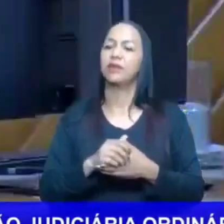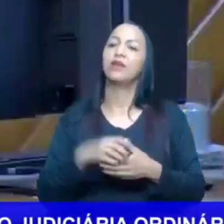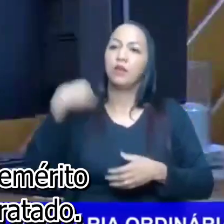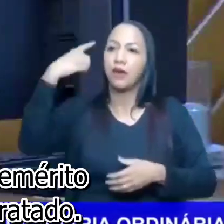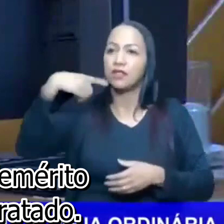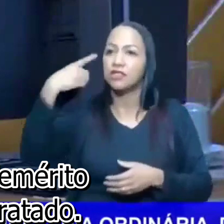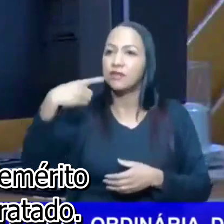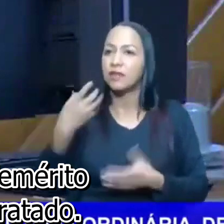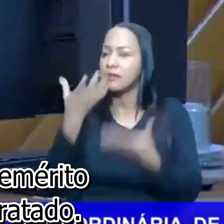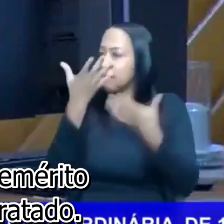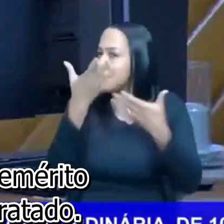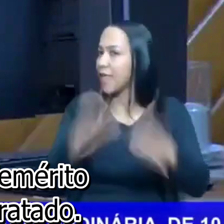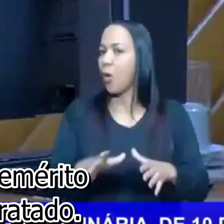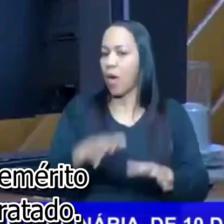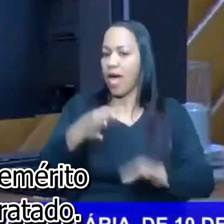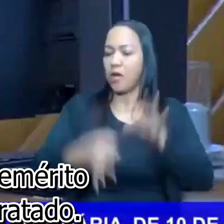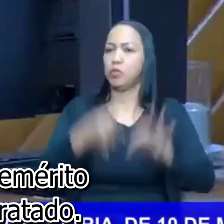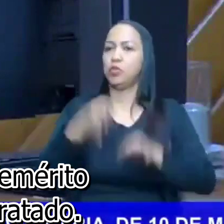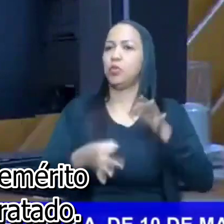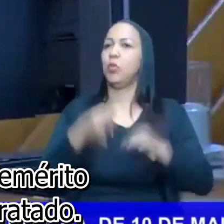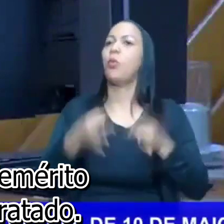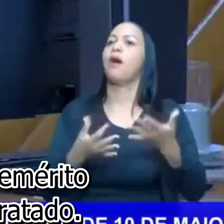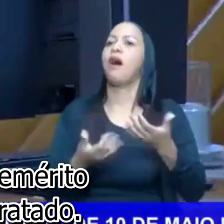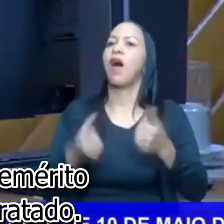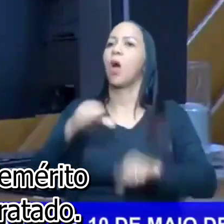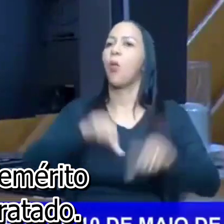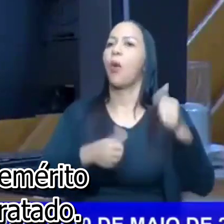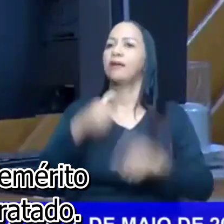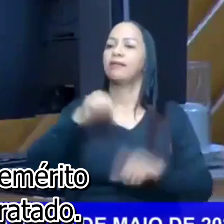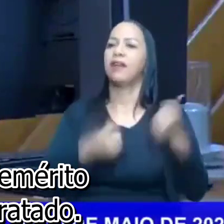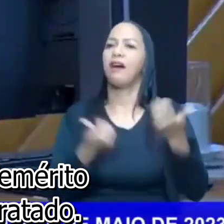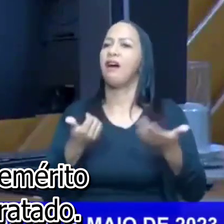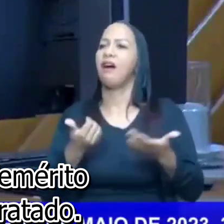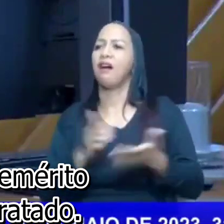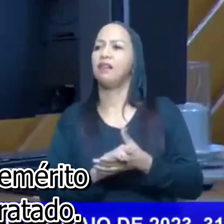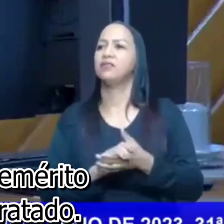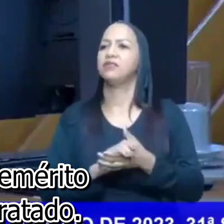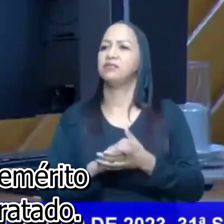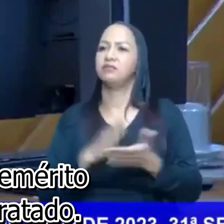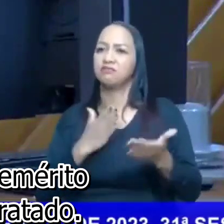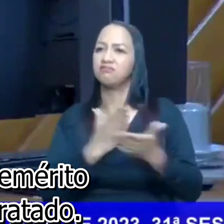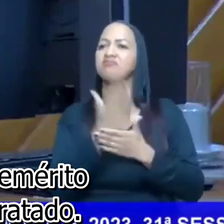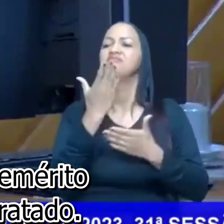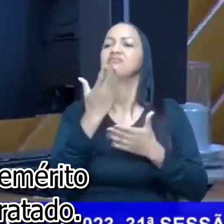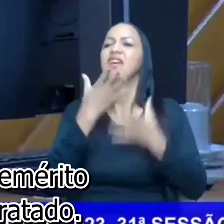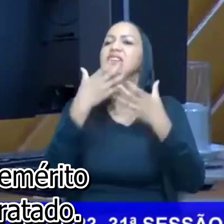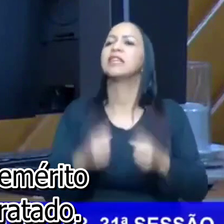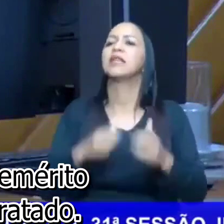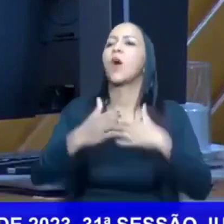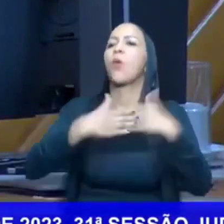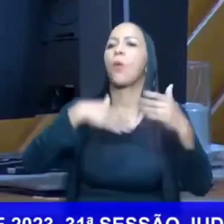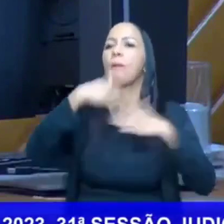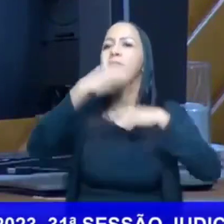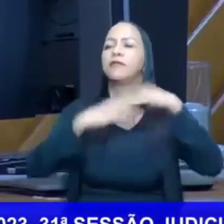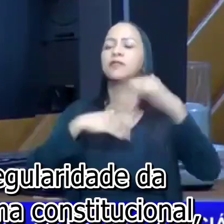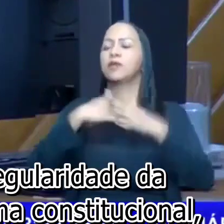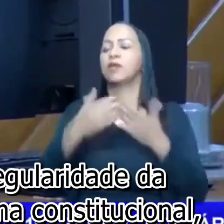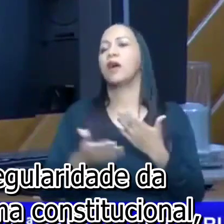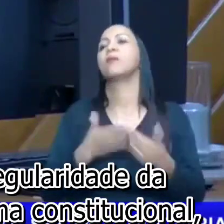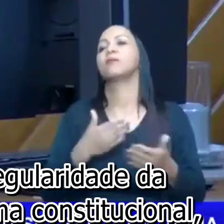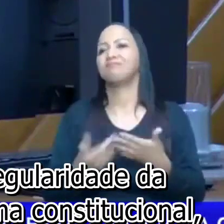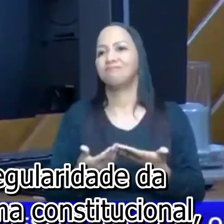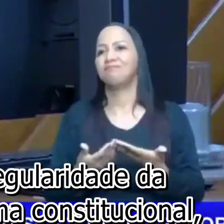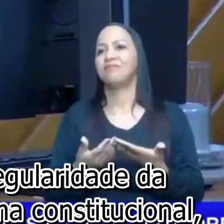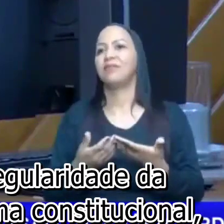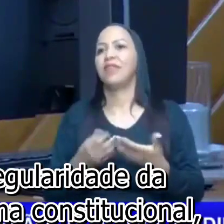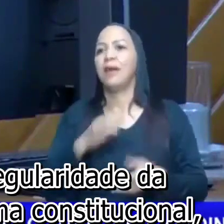advocatícia e não quer julgar a qualidade, o mérito ou o demérito de qualquer profissional que venha a ser contratado. O olhar do